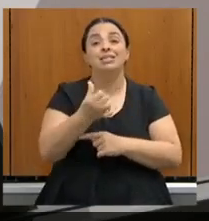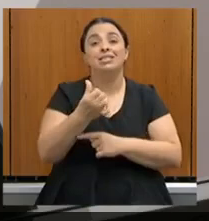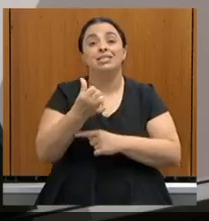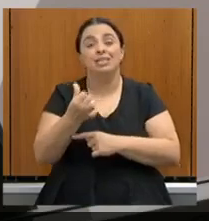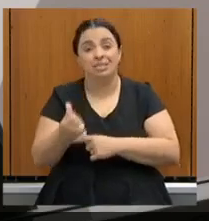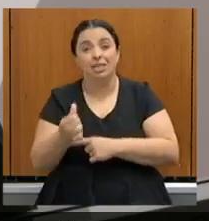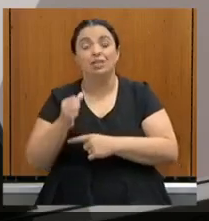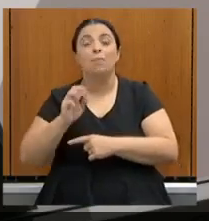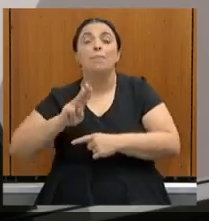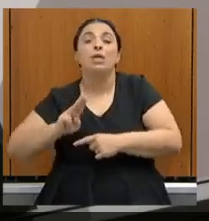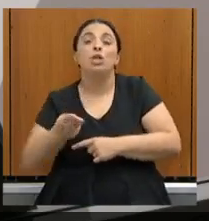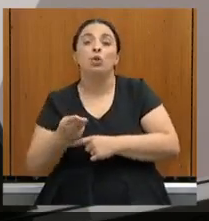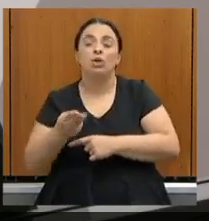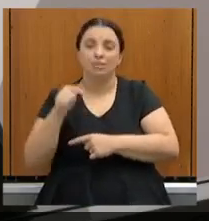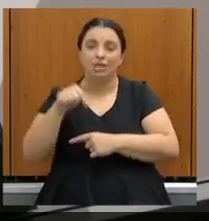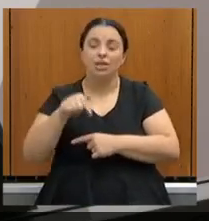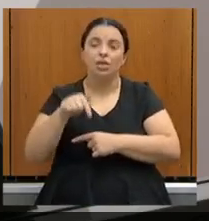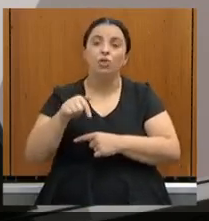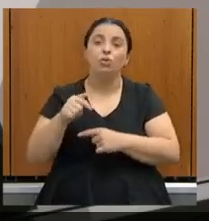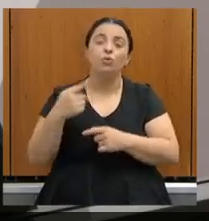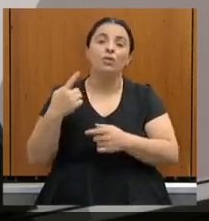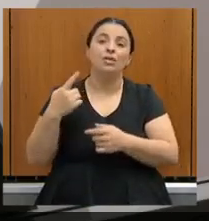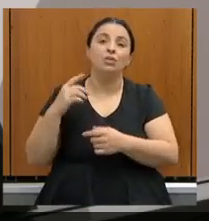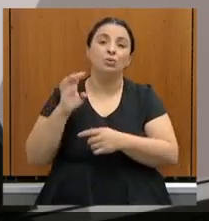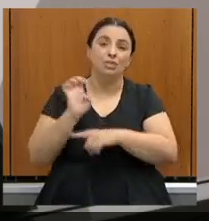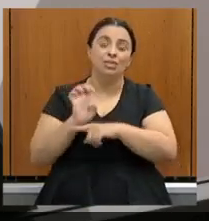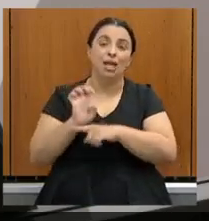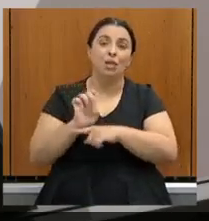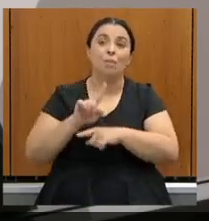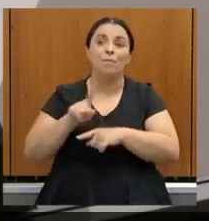já foram captados até agora? 11.